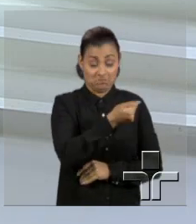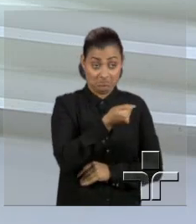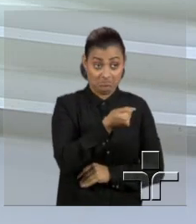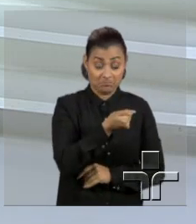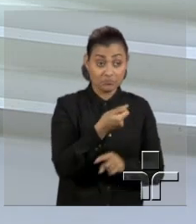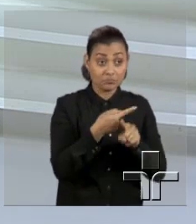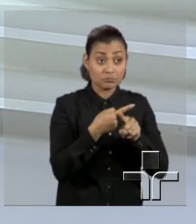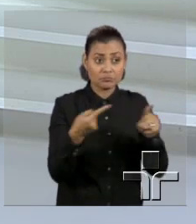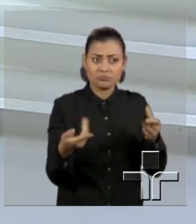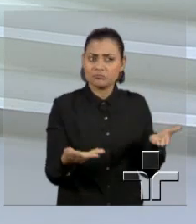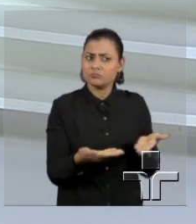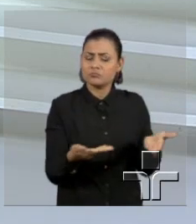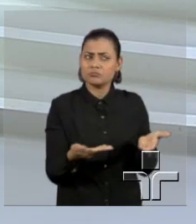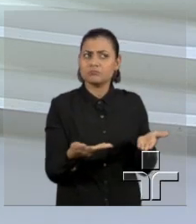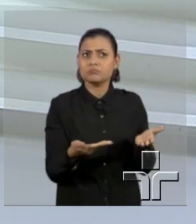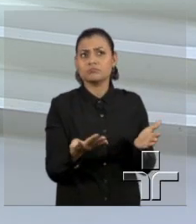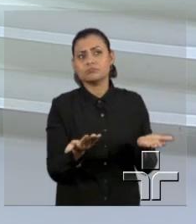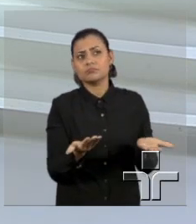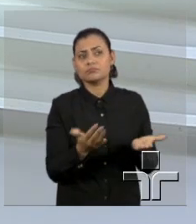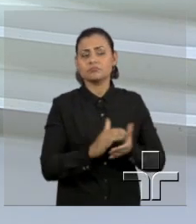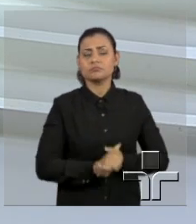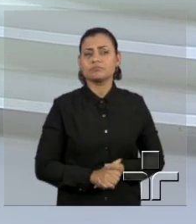Agora,